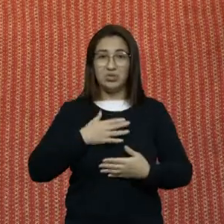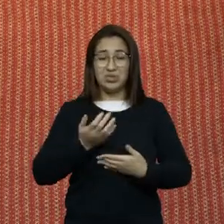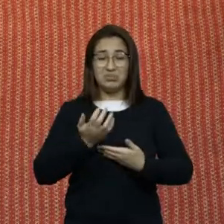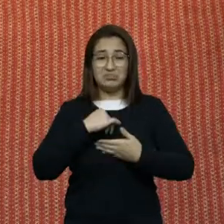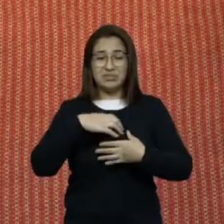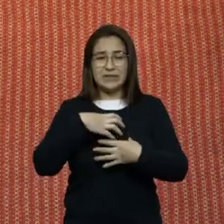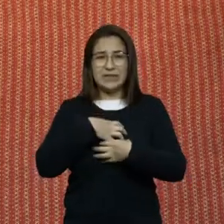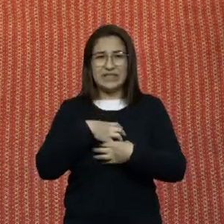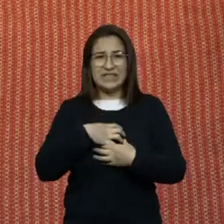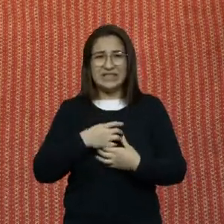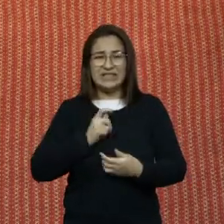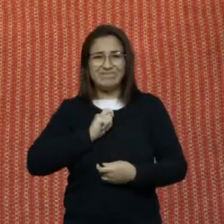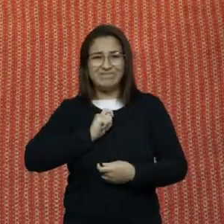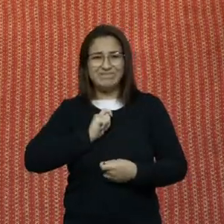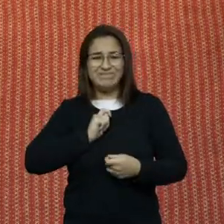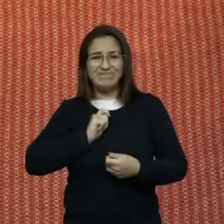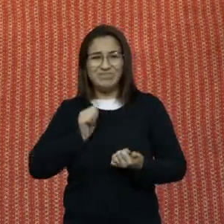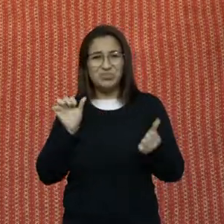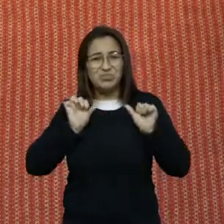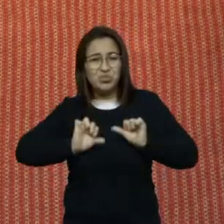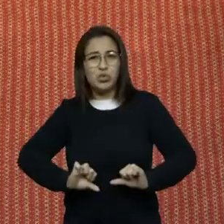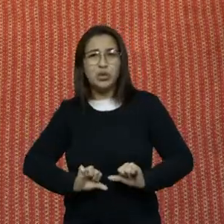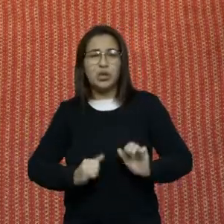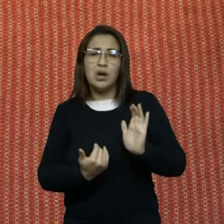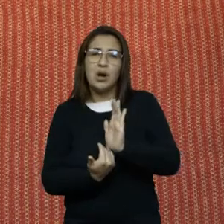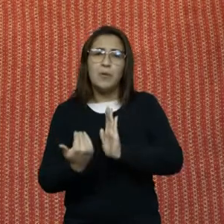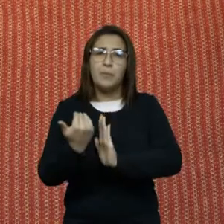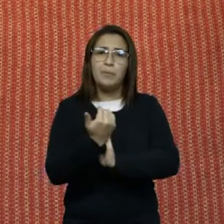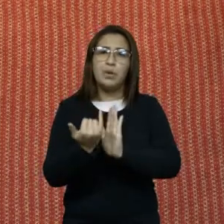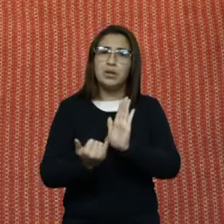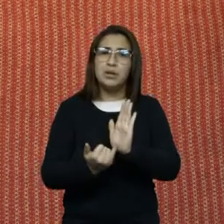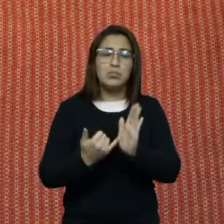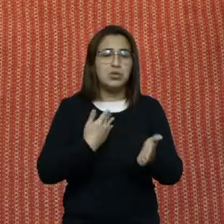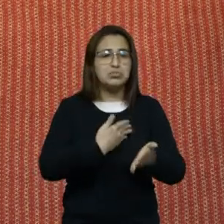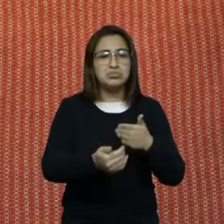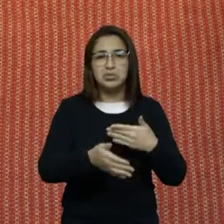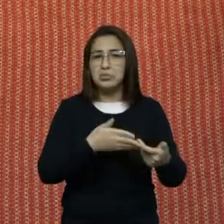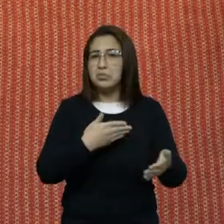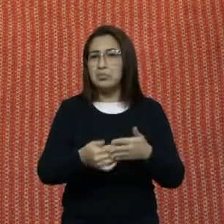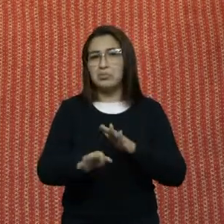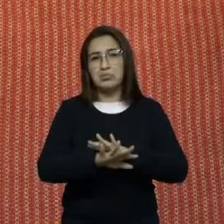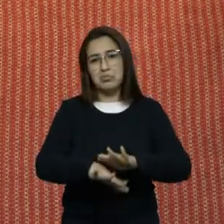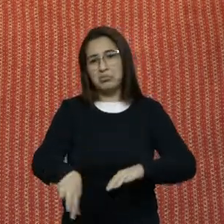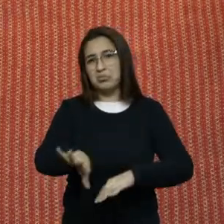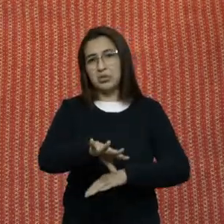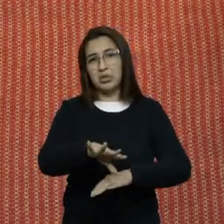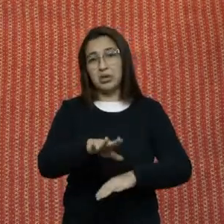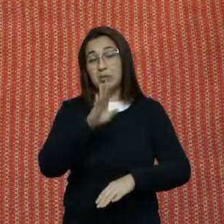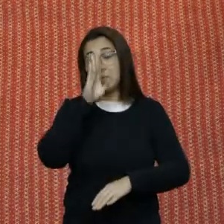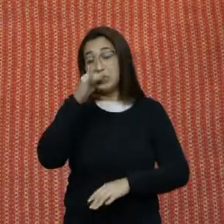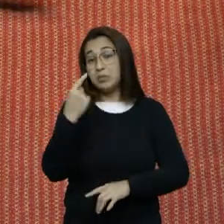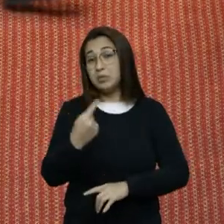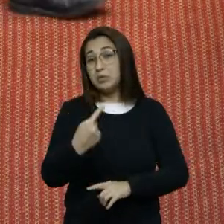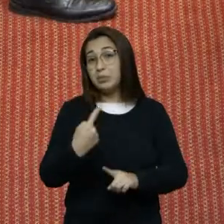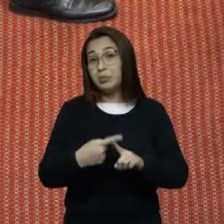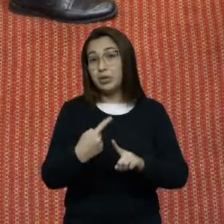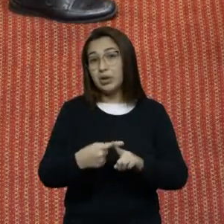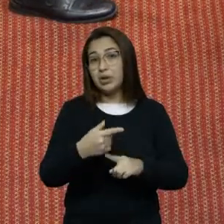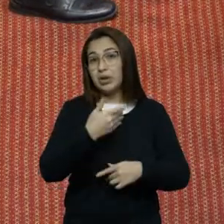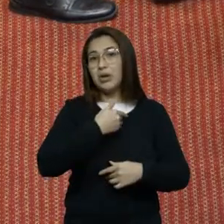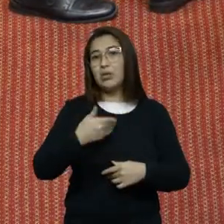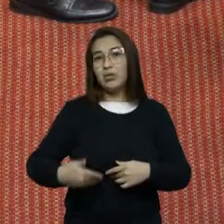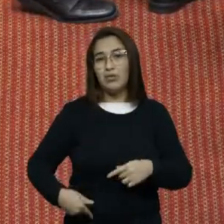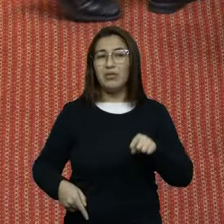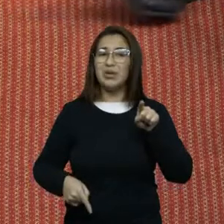muito mal em permitir aumento de impostos para qualquer setor principalmente sabendo como que o governo